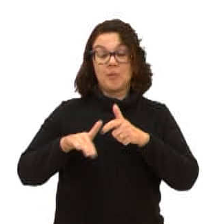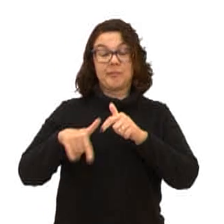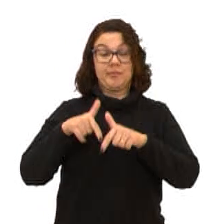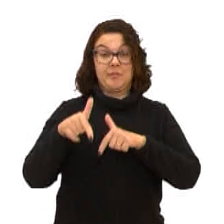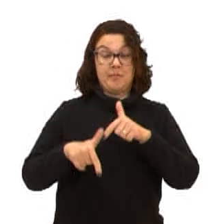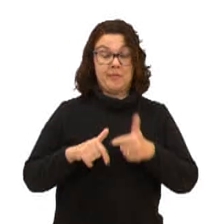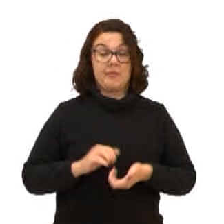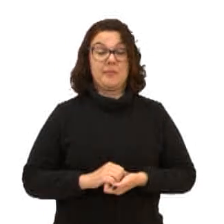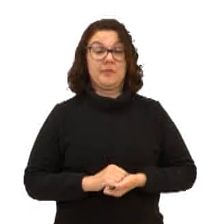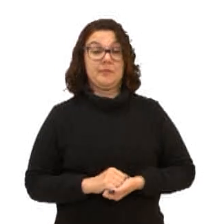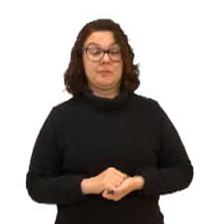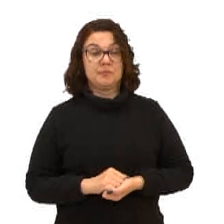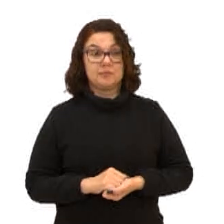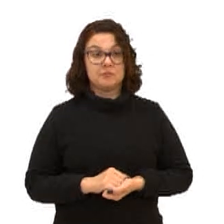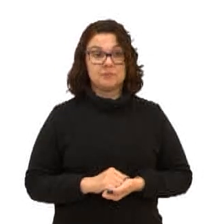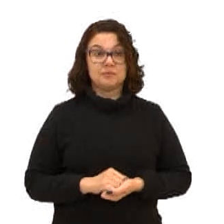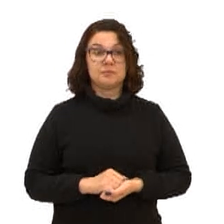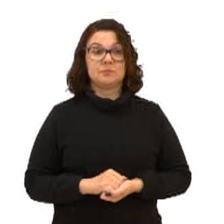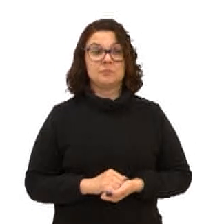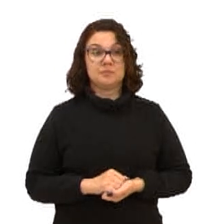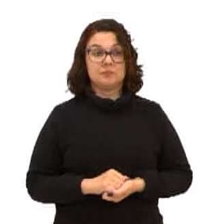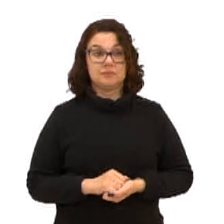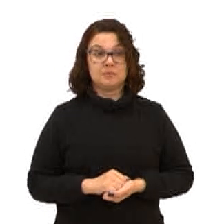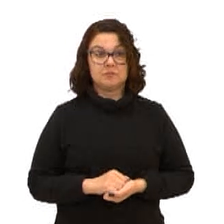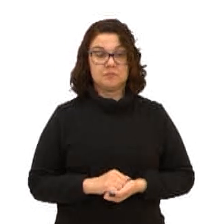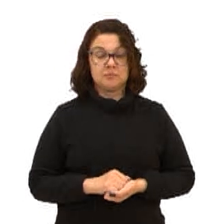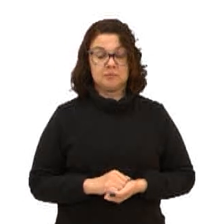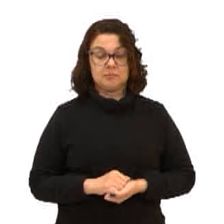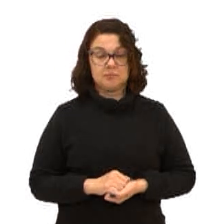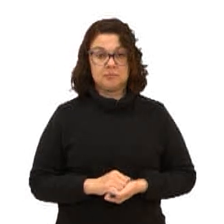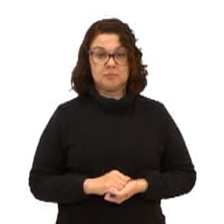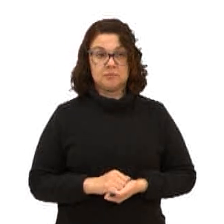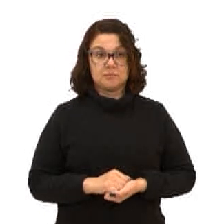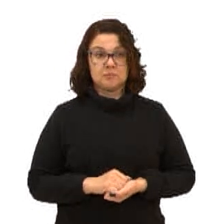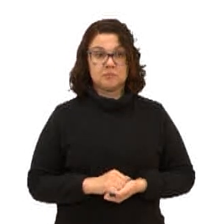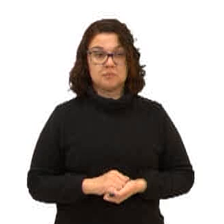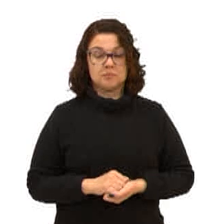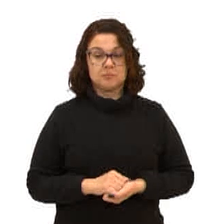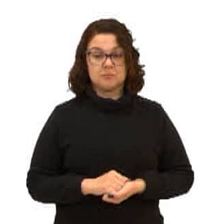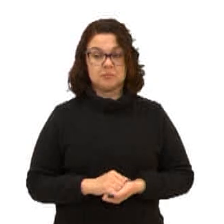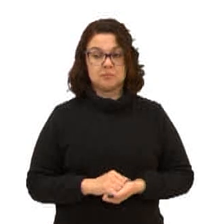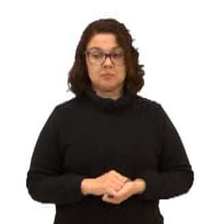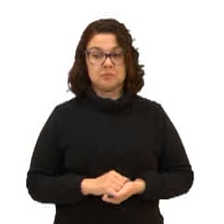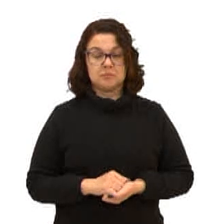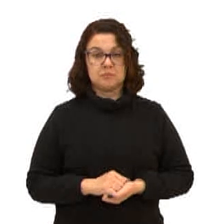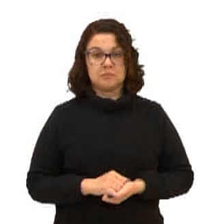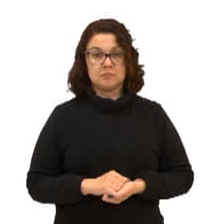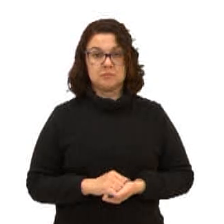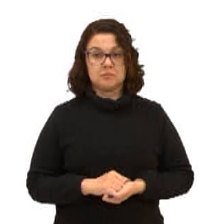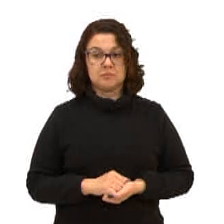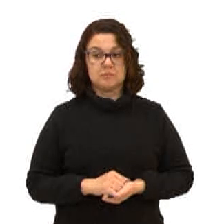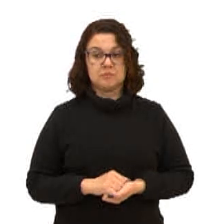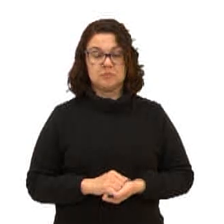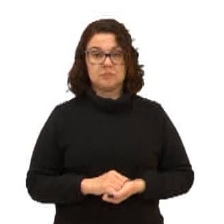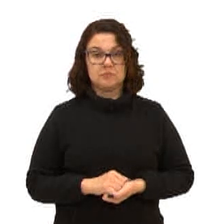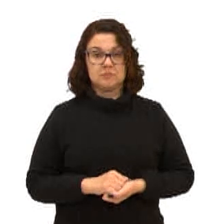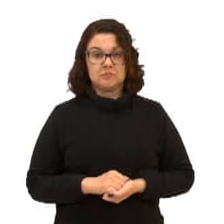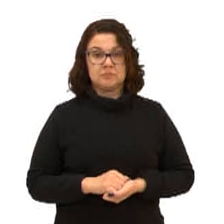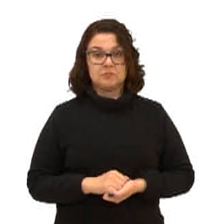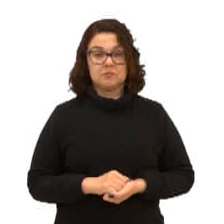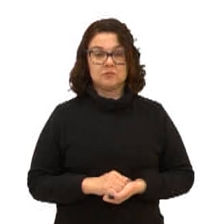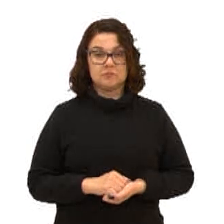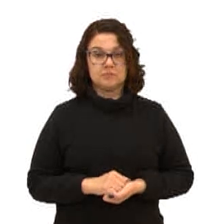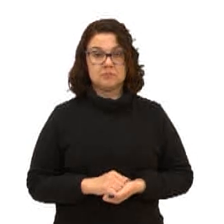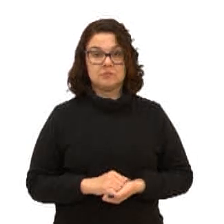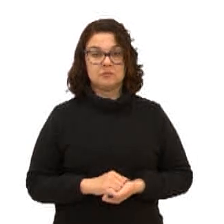trabalho, ou a economia em geral. Uma pessoa que cuente com as capacidades básicas de ler, escrever